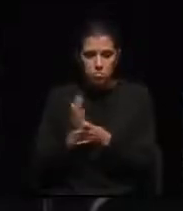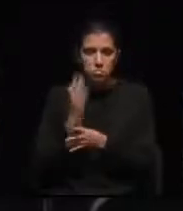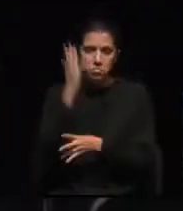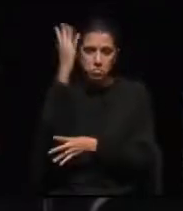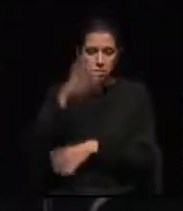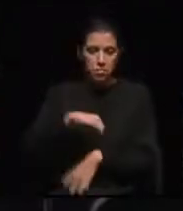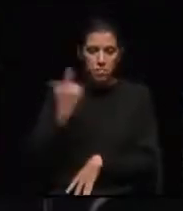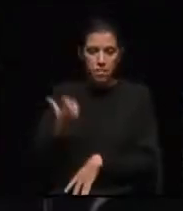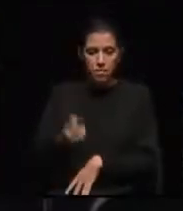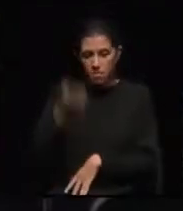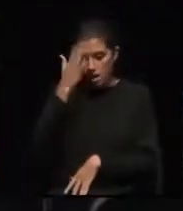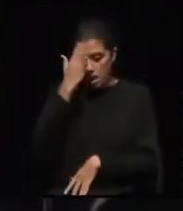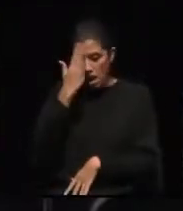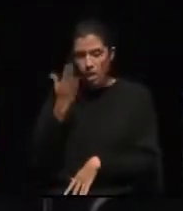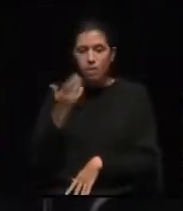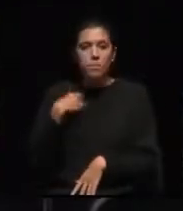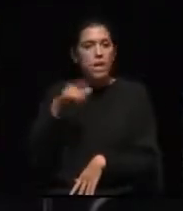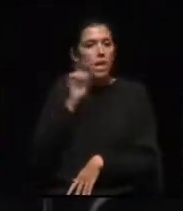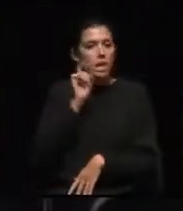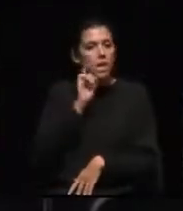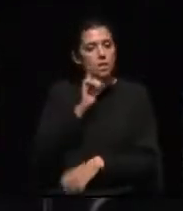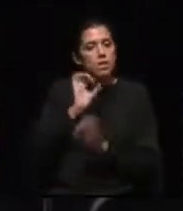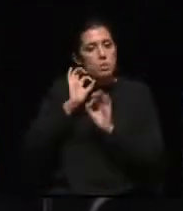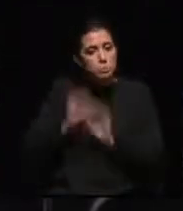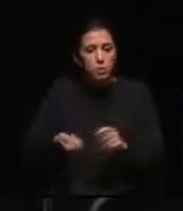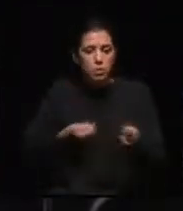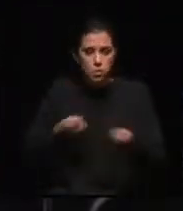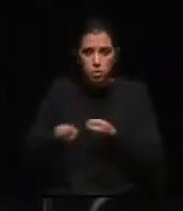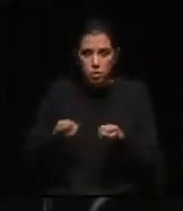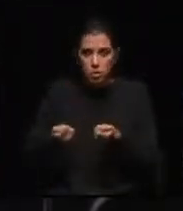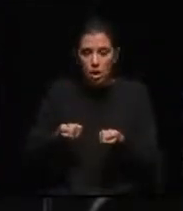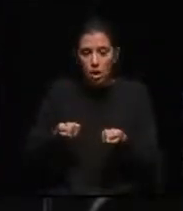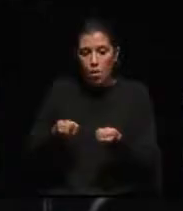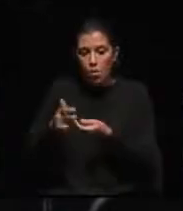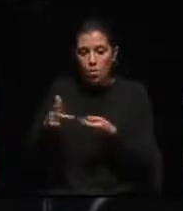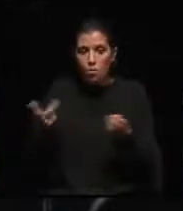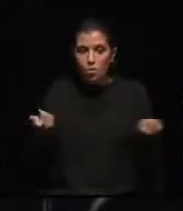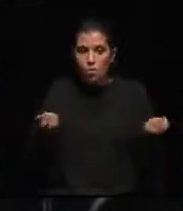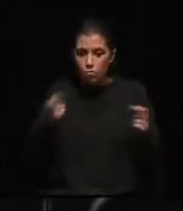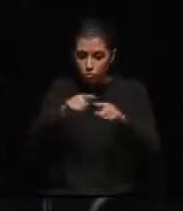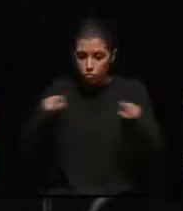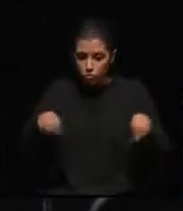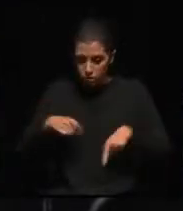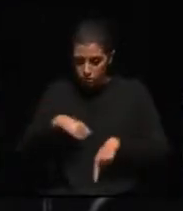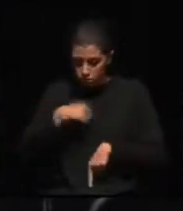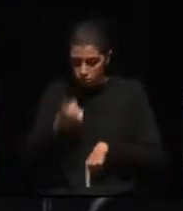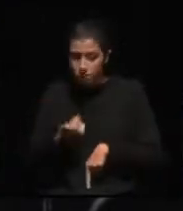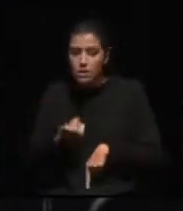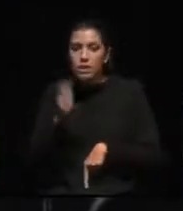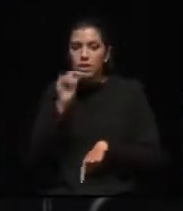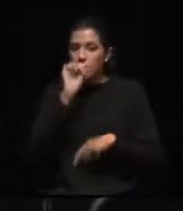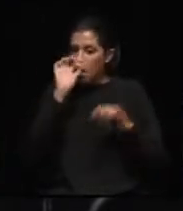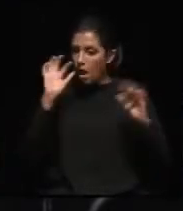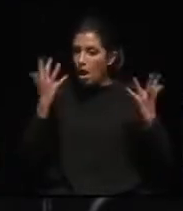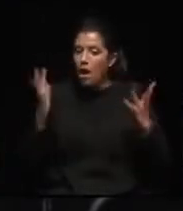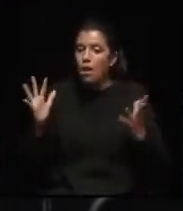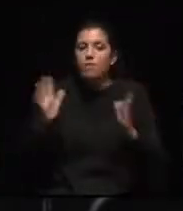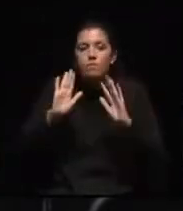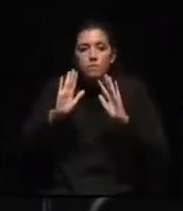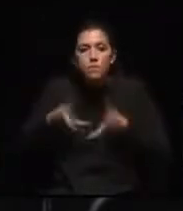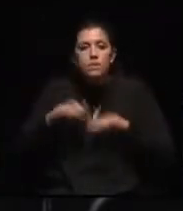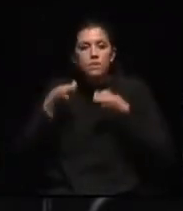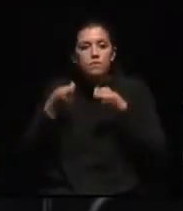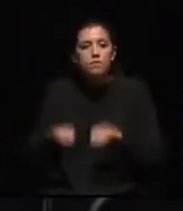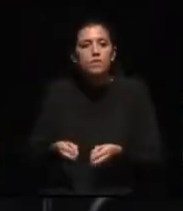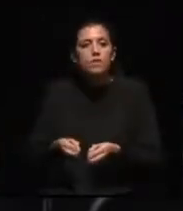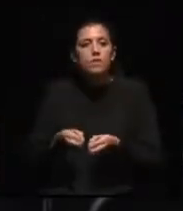PEV entende também que, para garantir uma eficiente gestão e manutenção dos espaços verdes e das árvores, é necessário investir